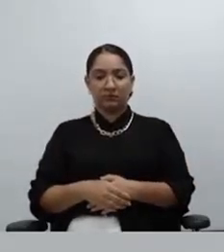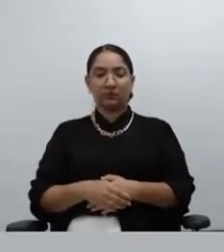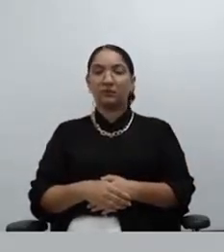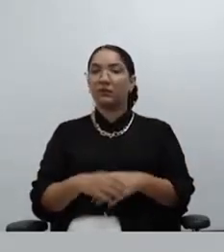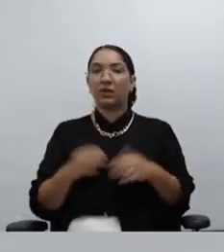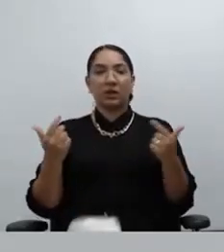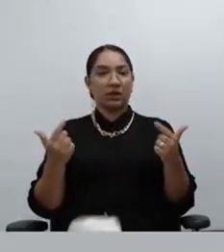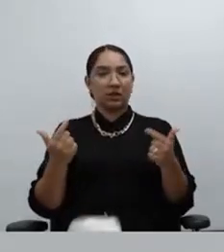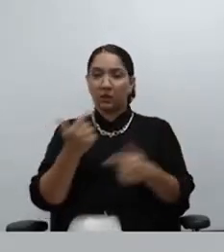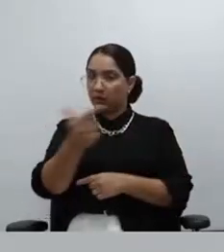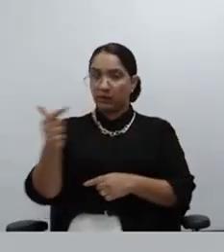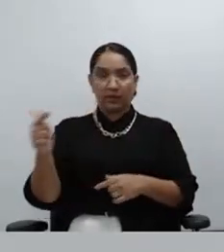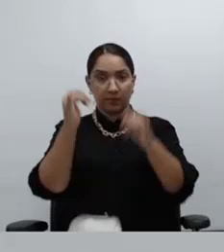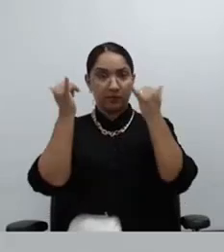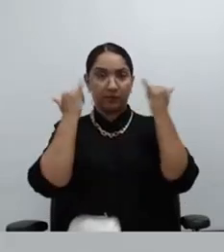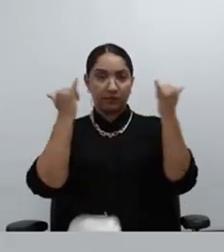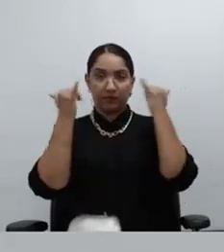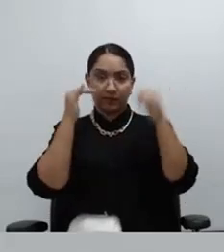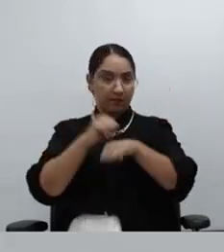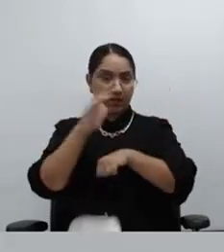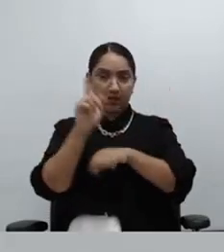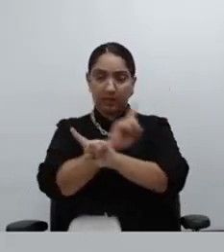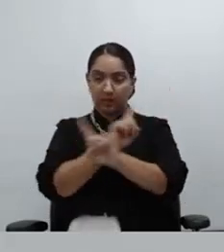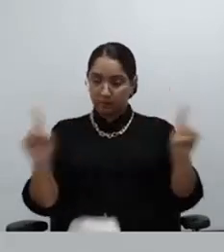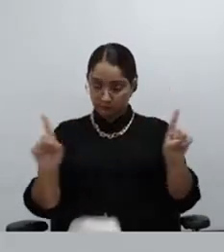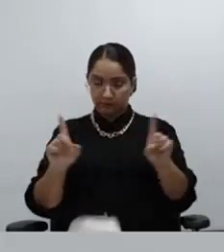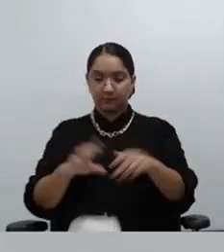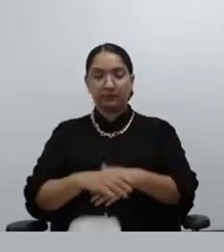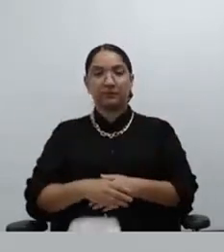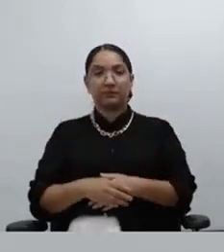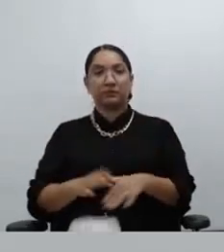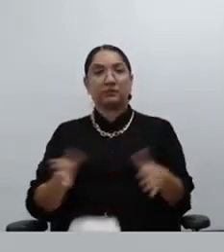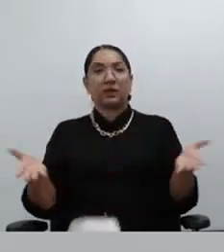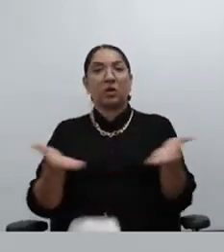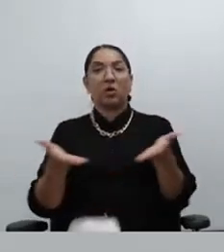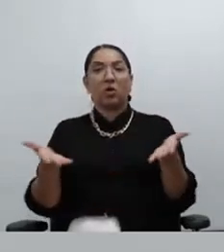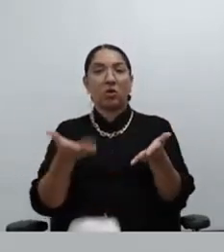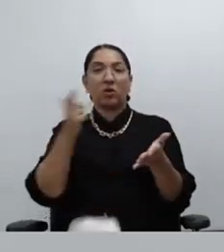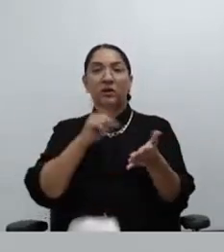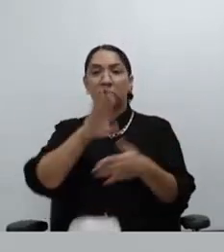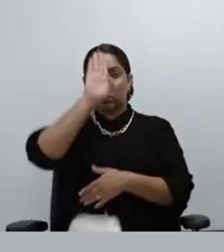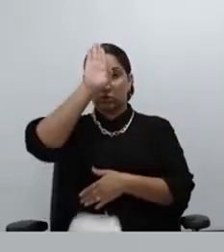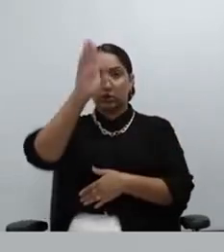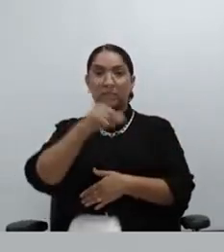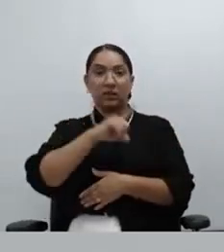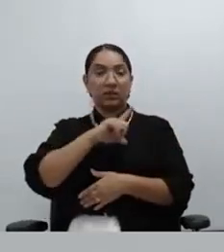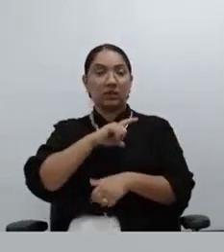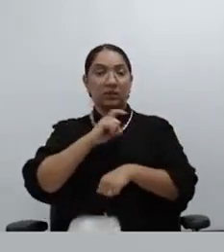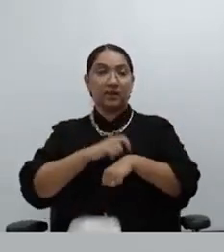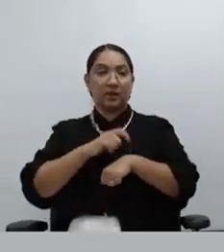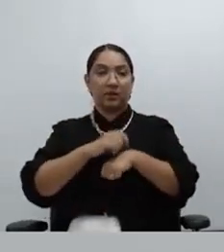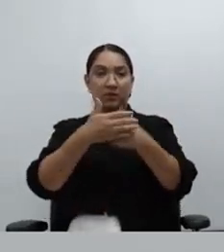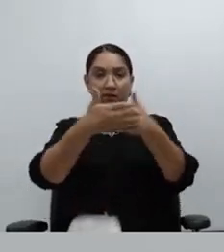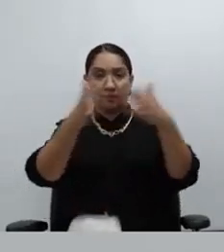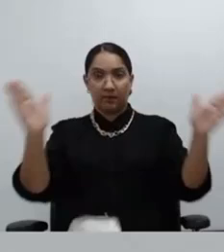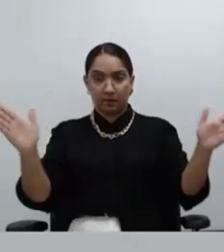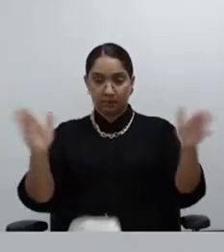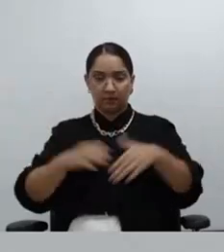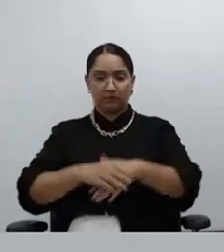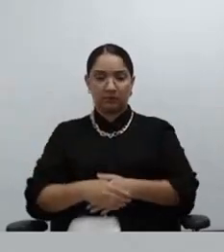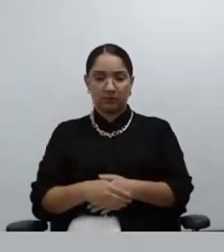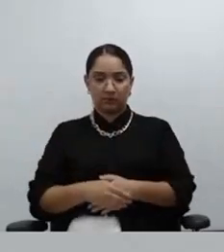outras comunicações da secretaria, e eu passo, então, de imediato ao momento aberto. Presidente?